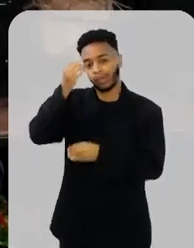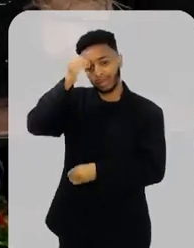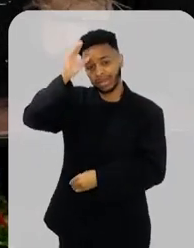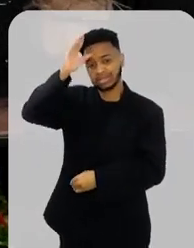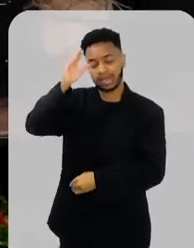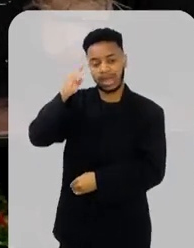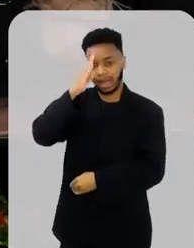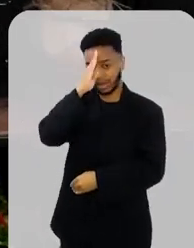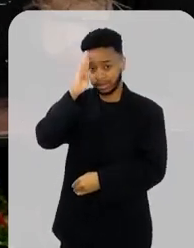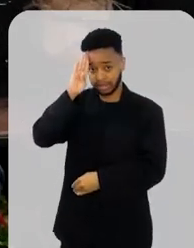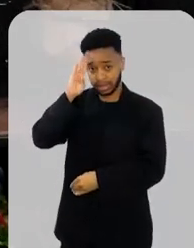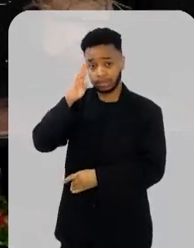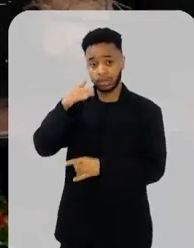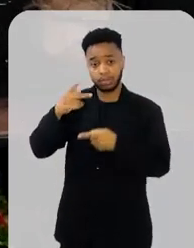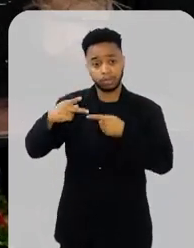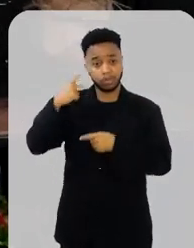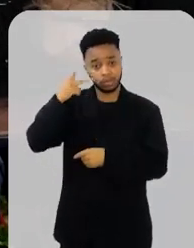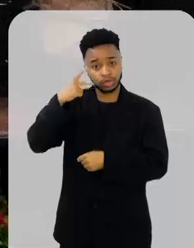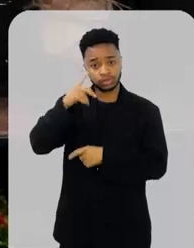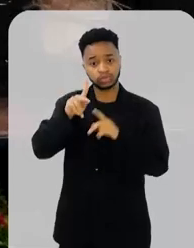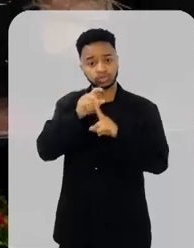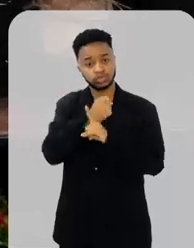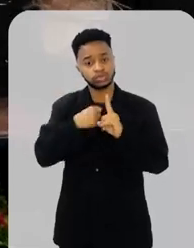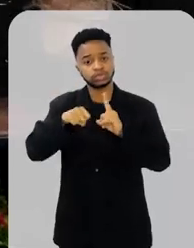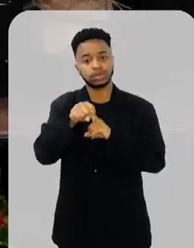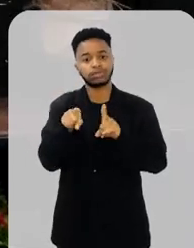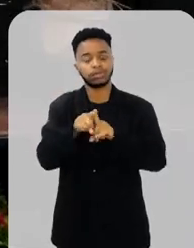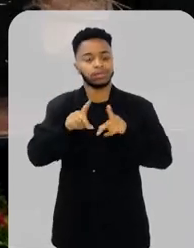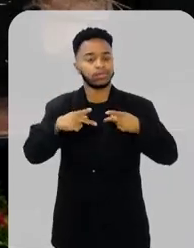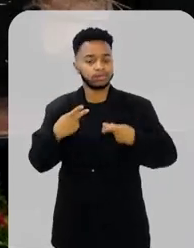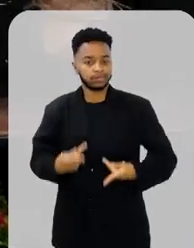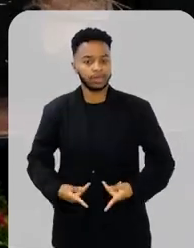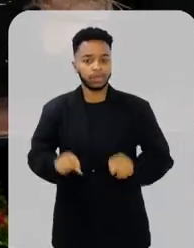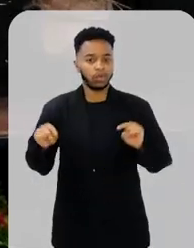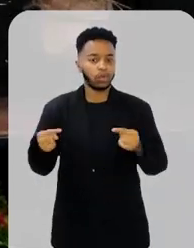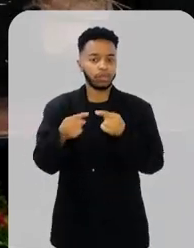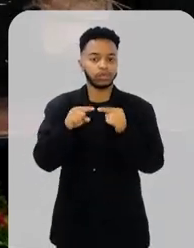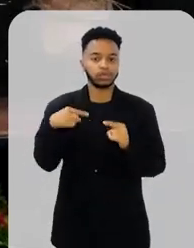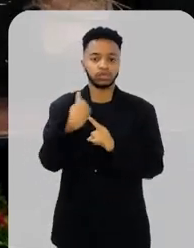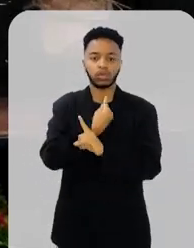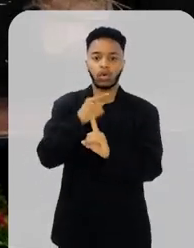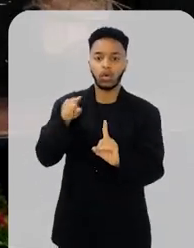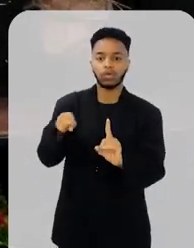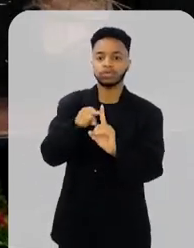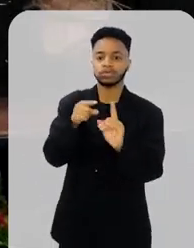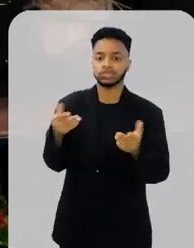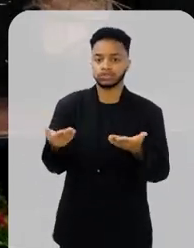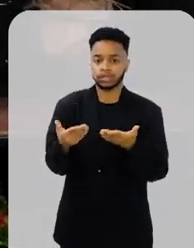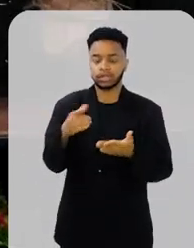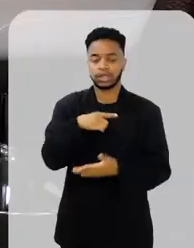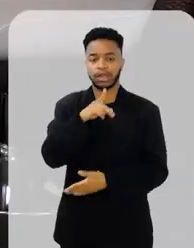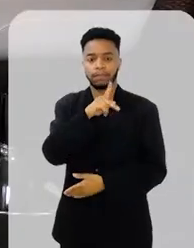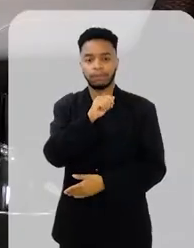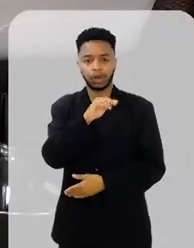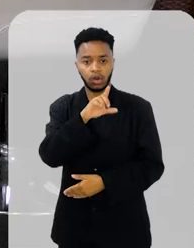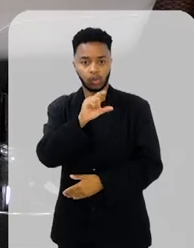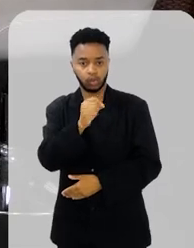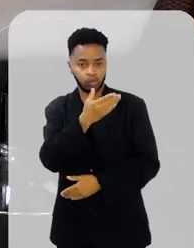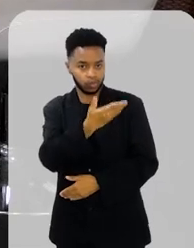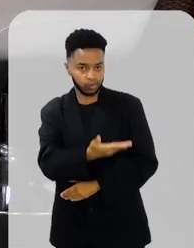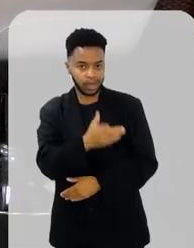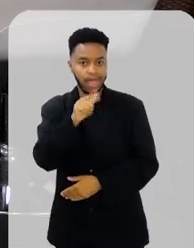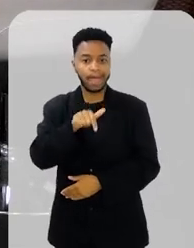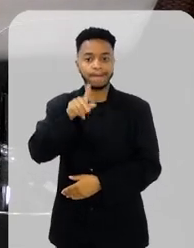político, social e humanitário acima de tudo, porque é isso que demarca os nossos objetivos nesse programa. Eu estou aqui com Paulo Henrique